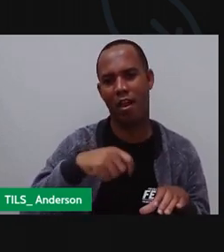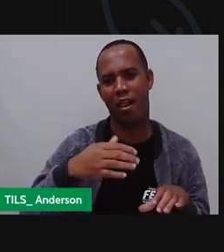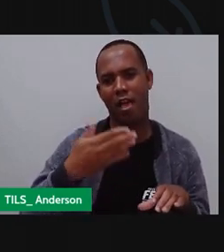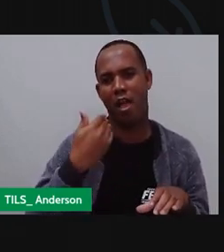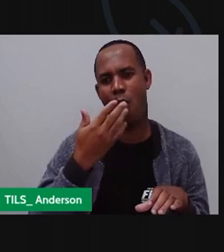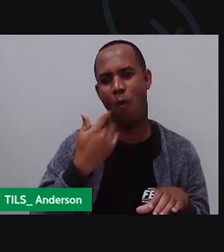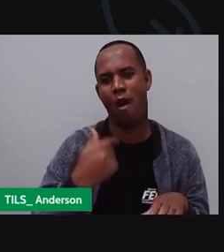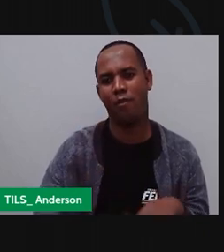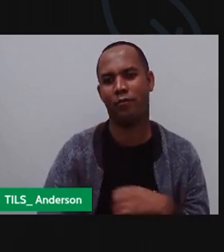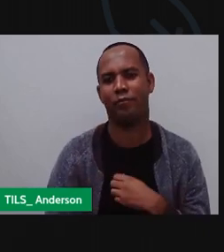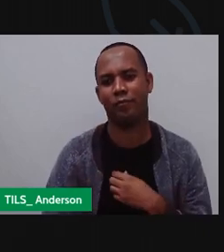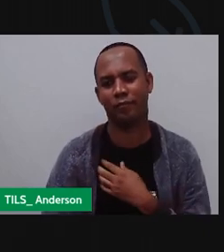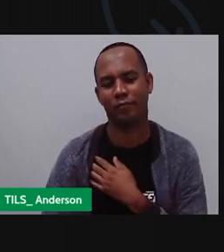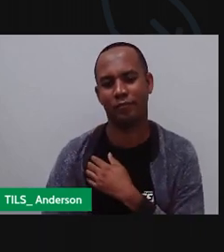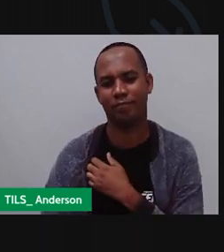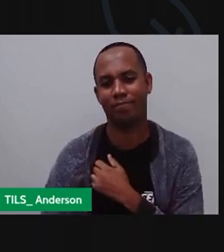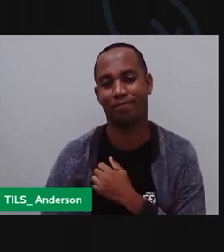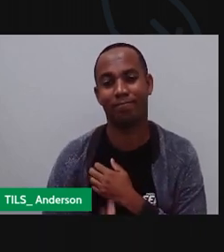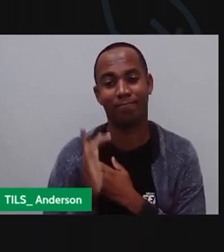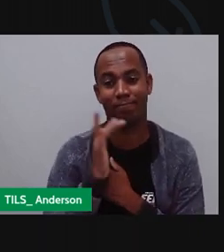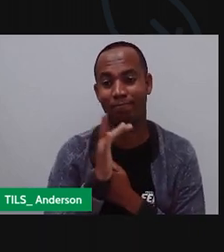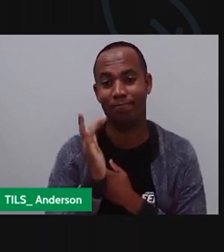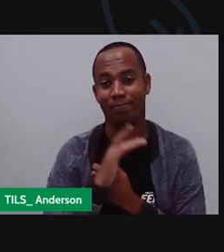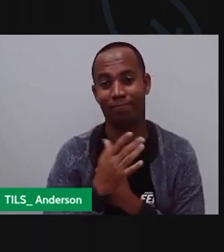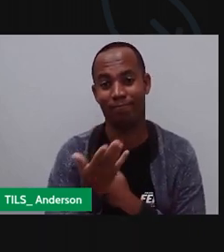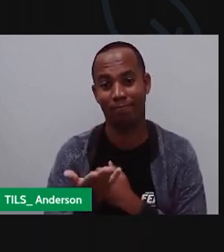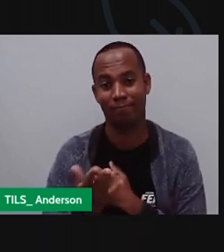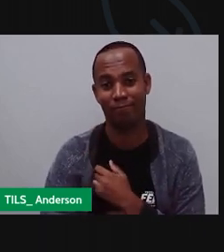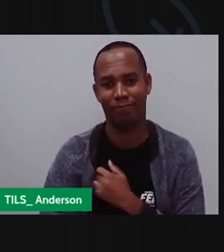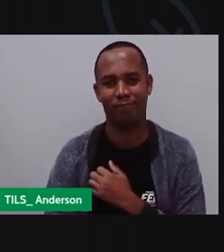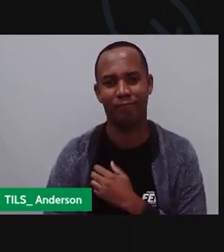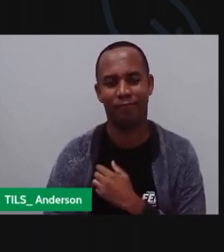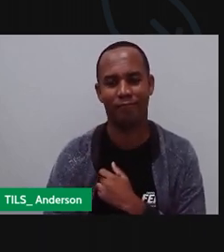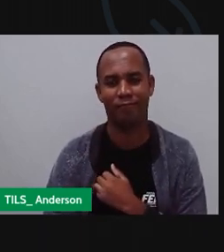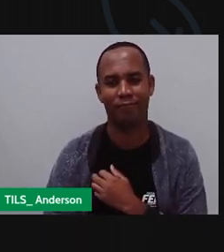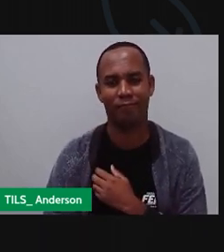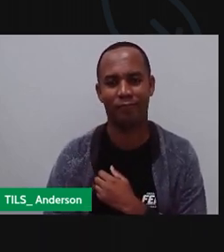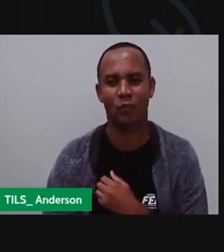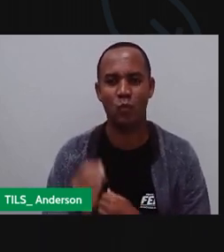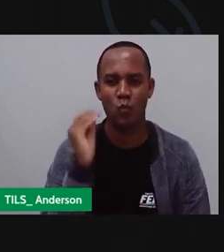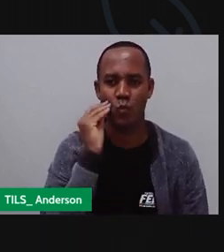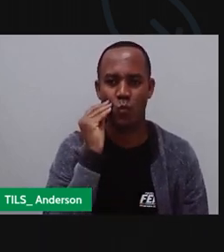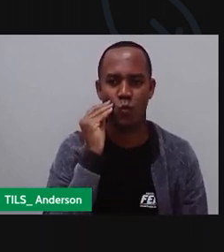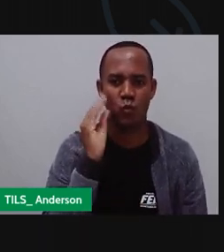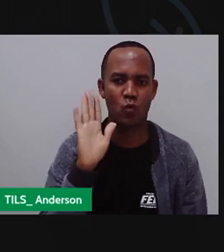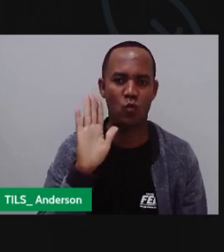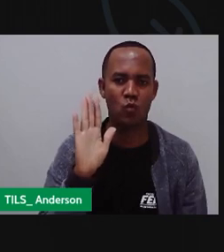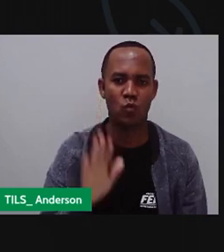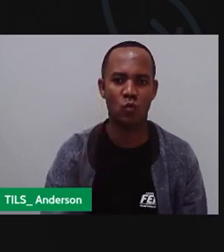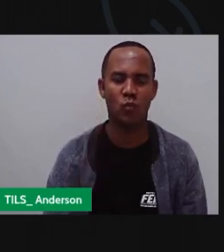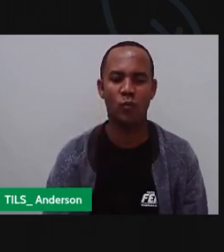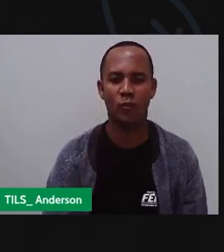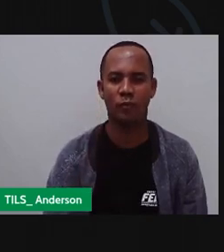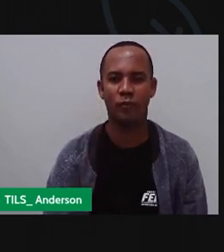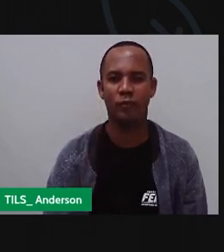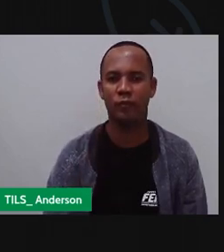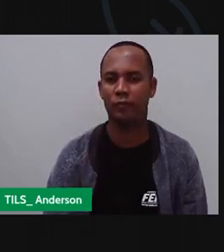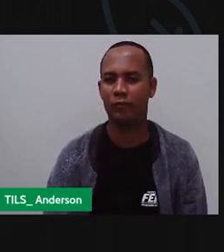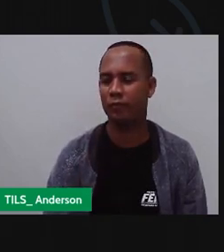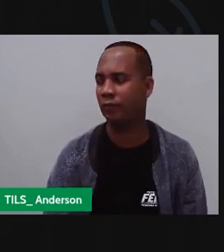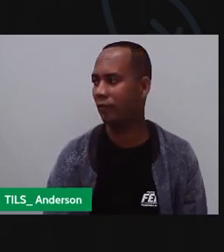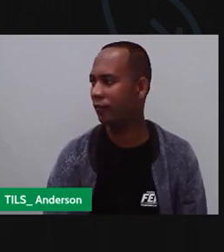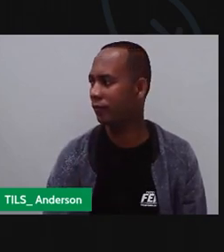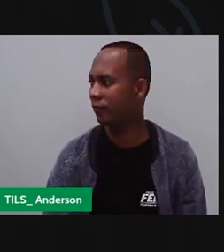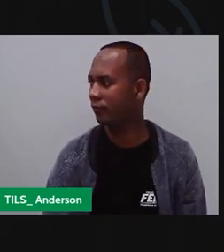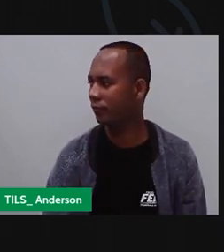receitas. E você pode fazer o livro do que você quiser, tá? Um beijo por enquanto. Vamos voltar, né?